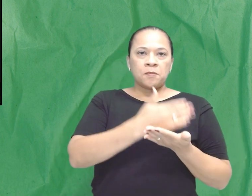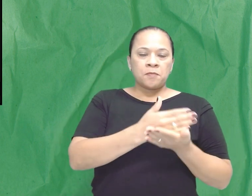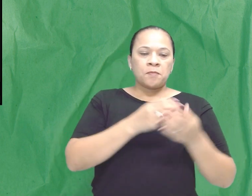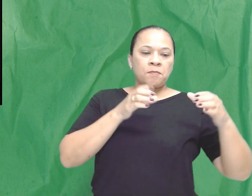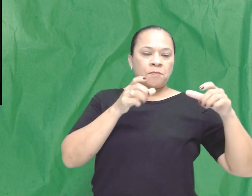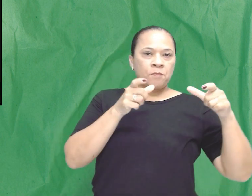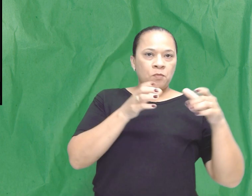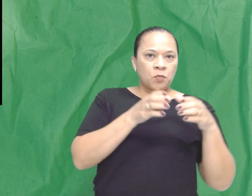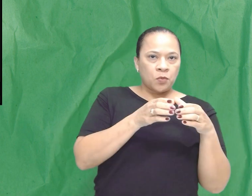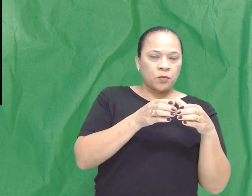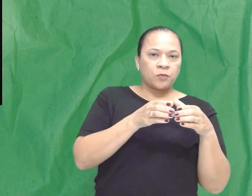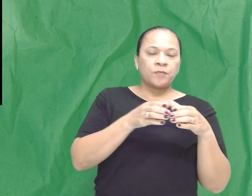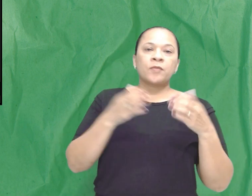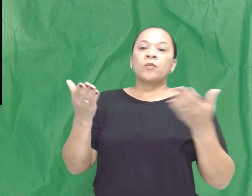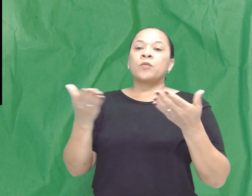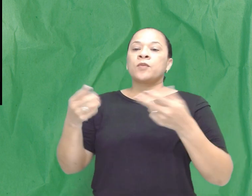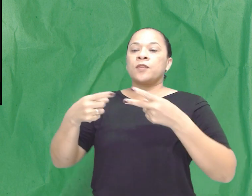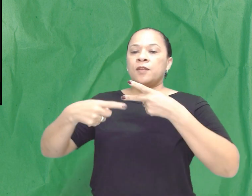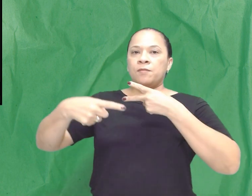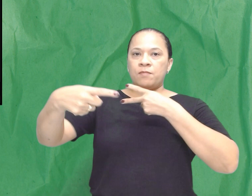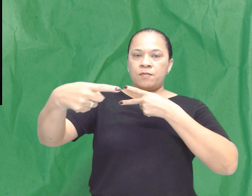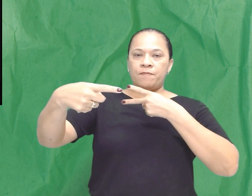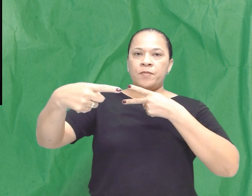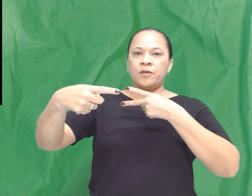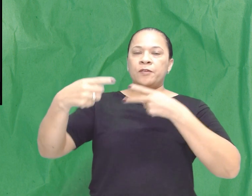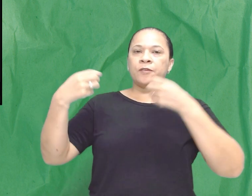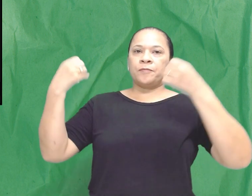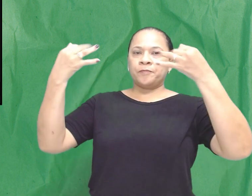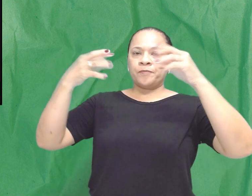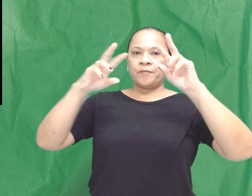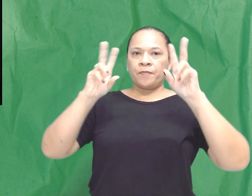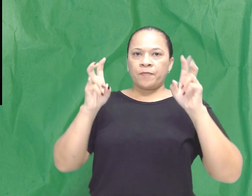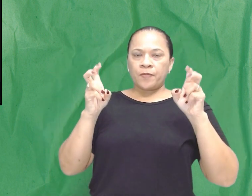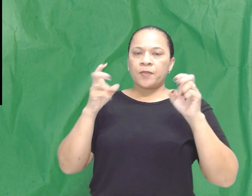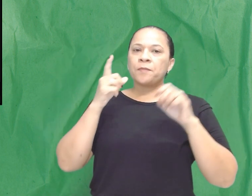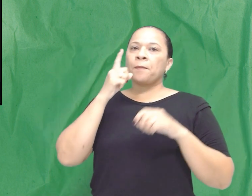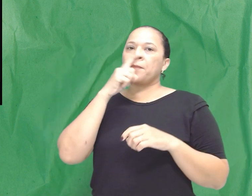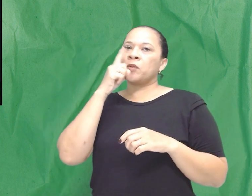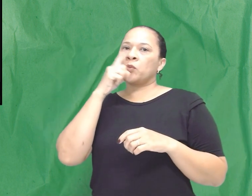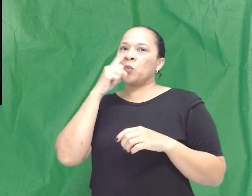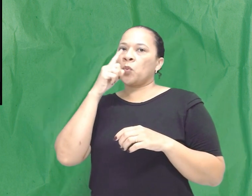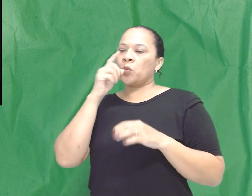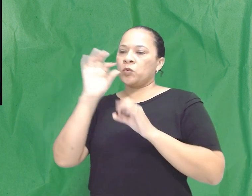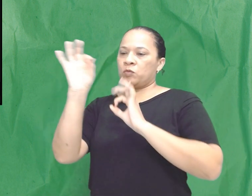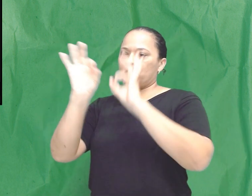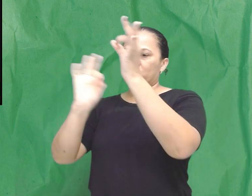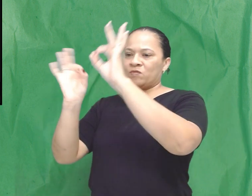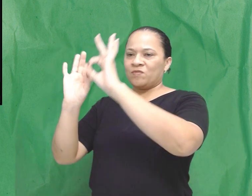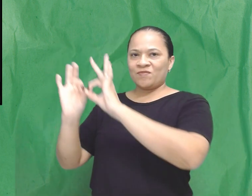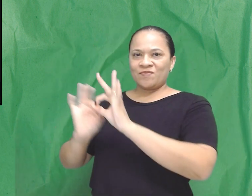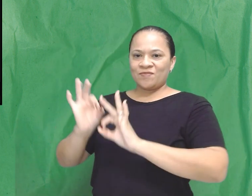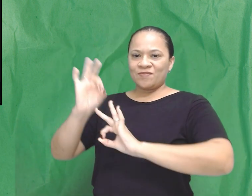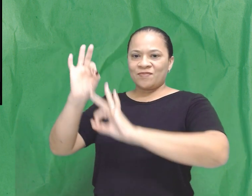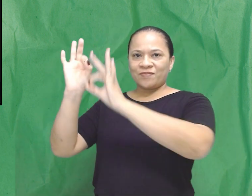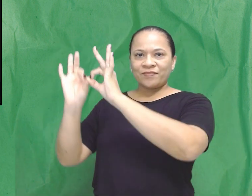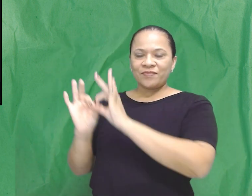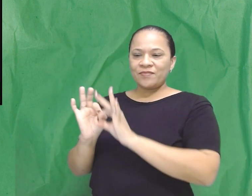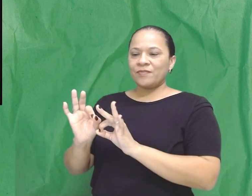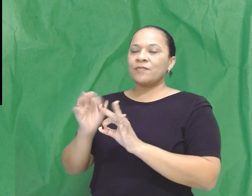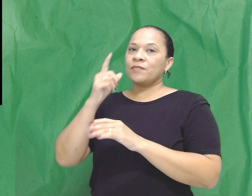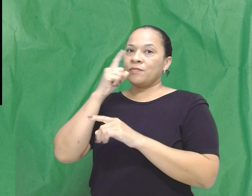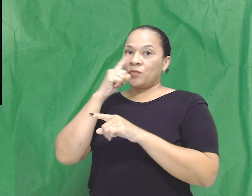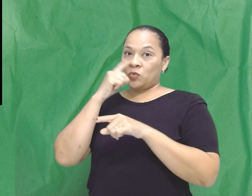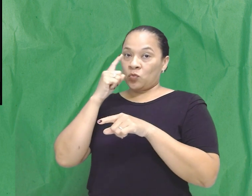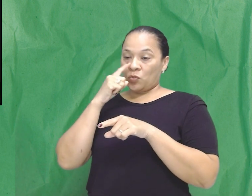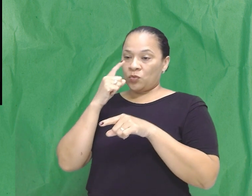2 traz como referência os biscoitos decorados, os biscoitos que vão